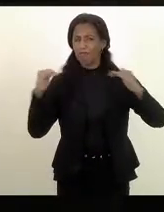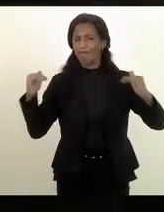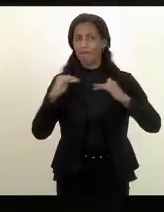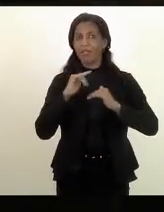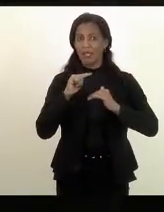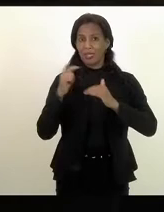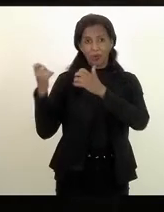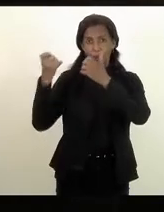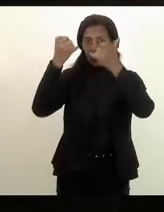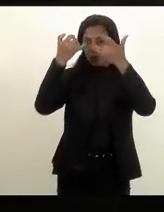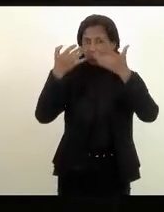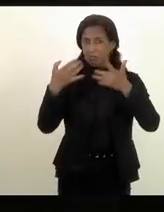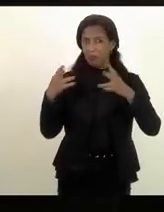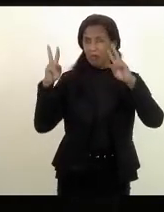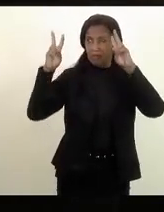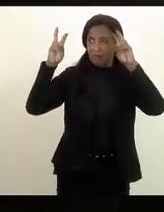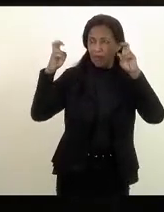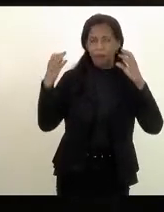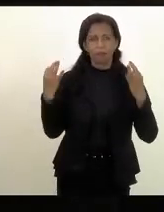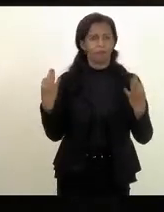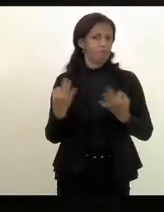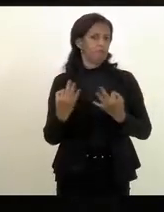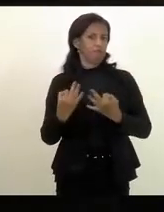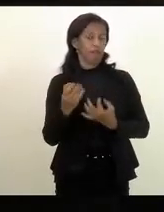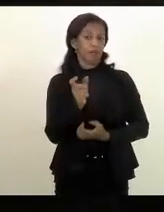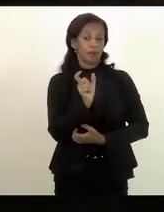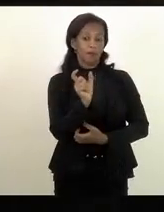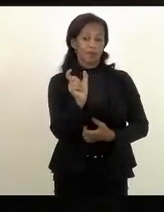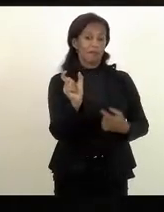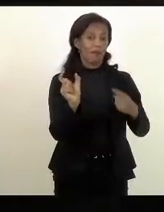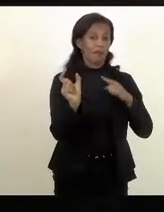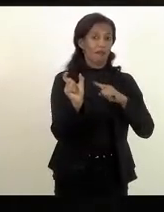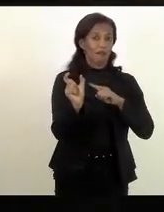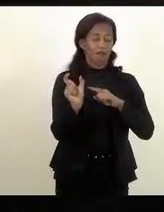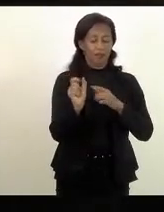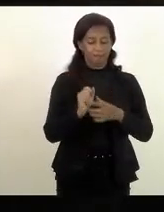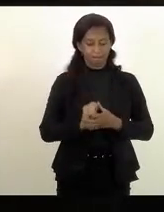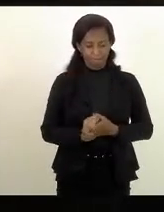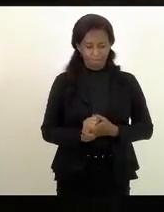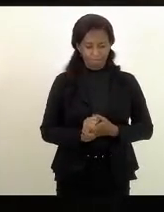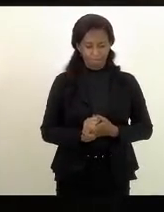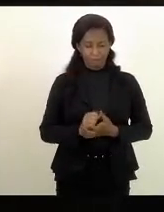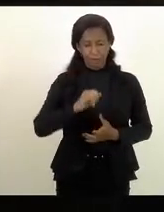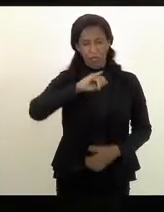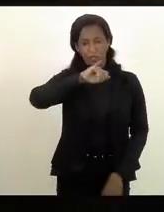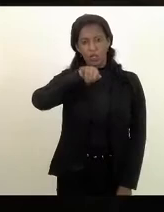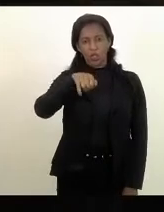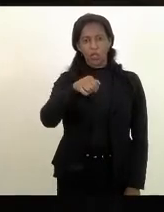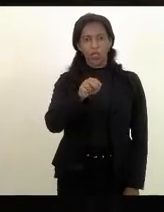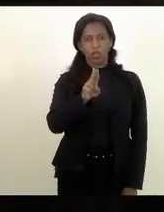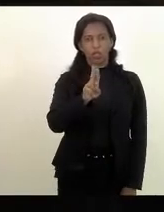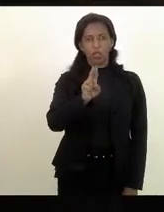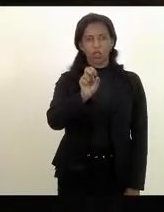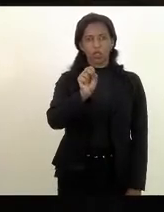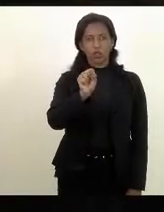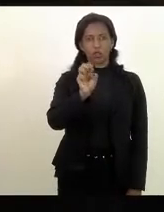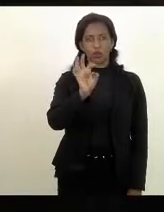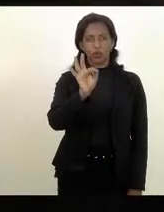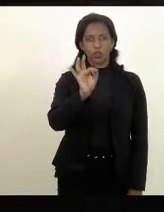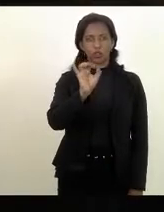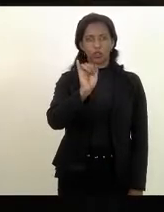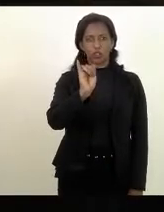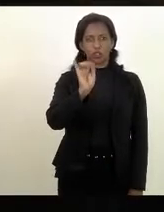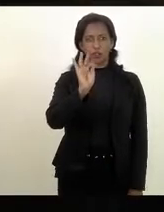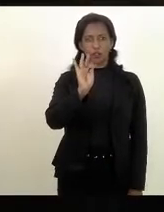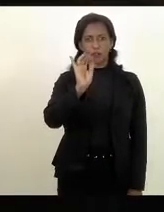defendeu aqui o tema mas eu quero pegar a palavra deputado Átila justificativa vossa excelência